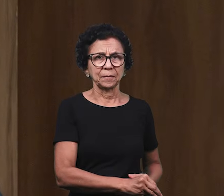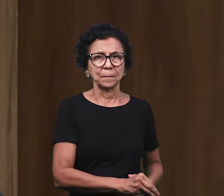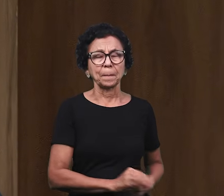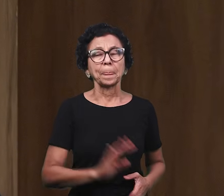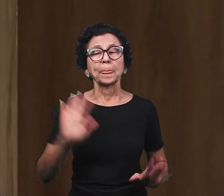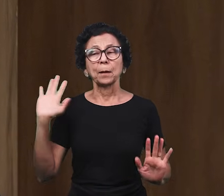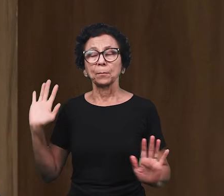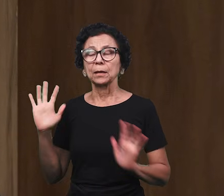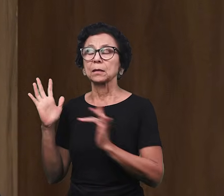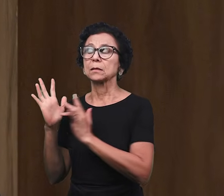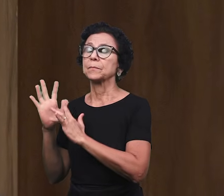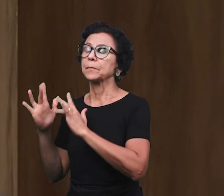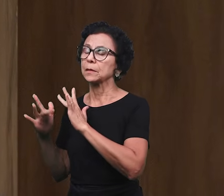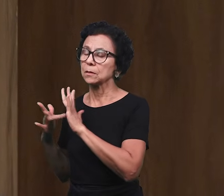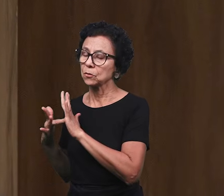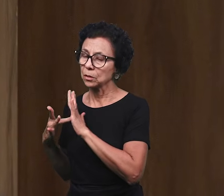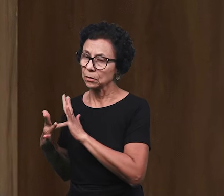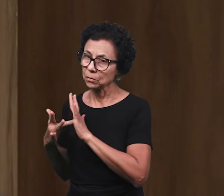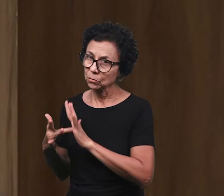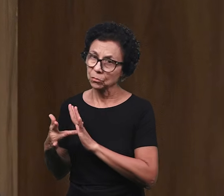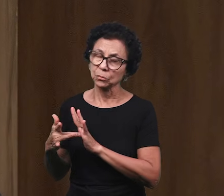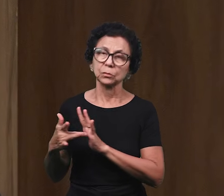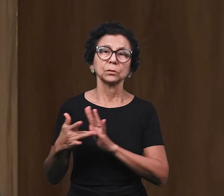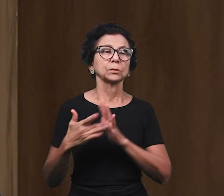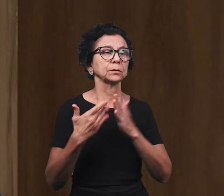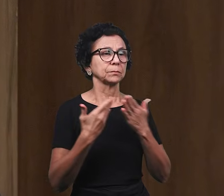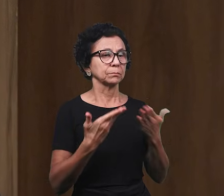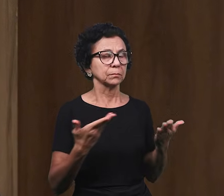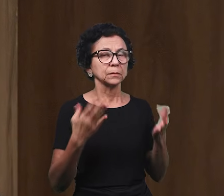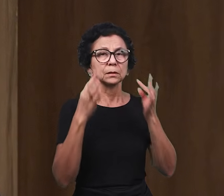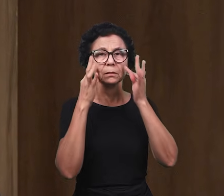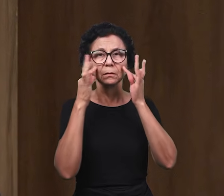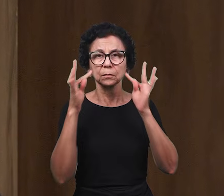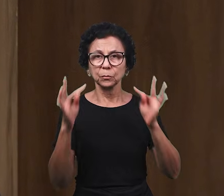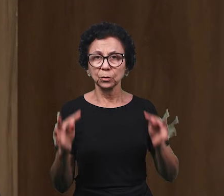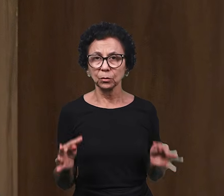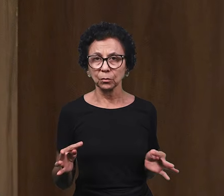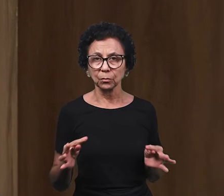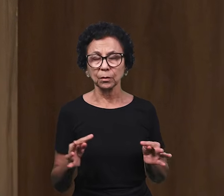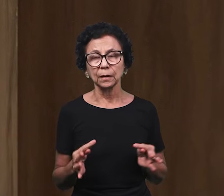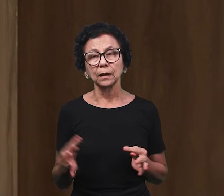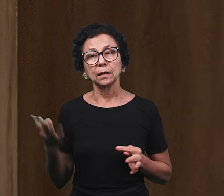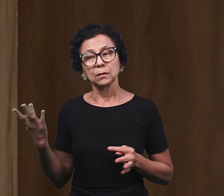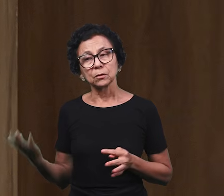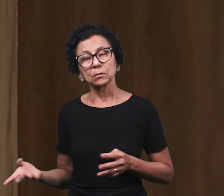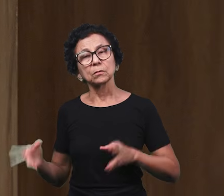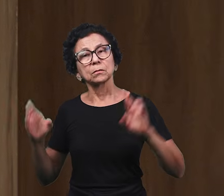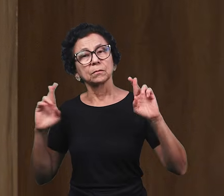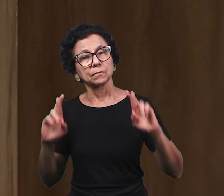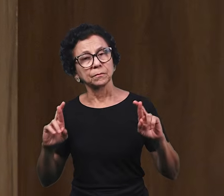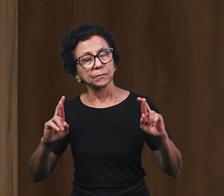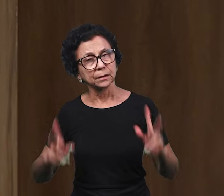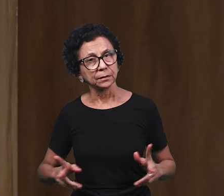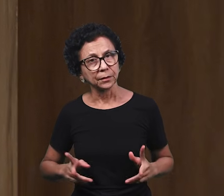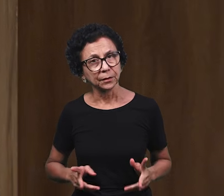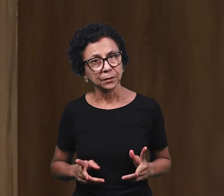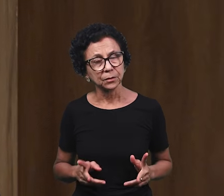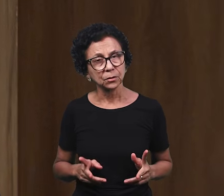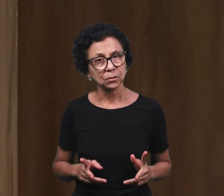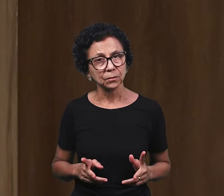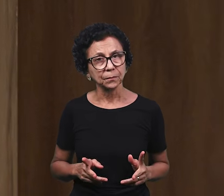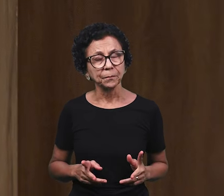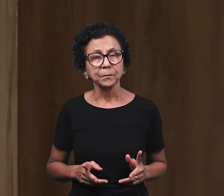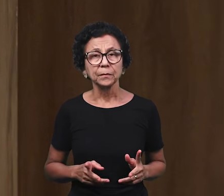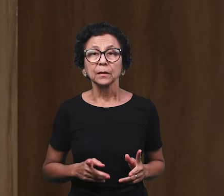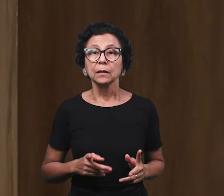o exemplo, ele mostrou como que é ser diferente. E o seu testemunho, ele